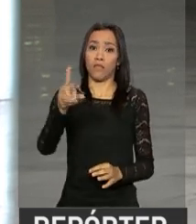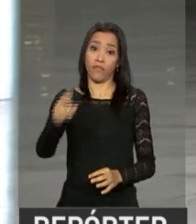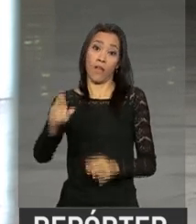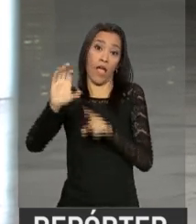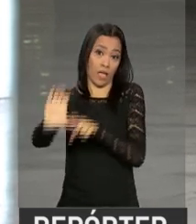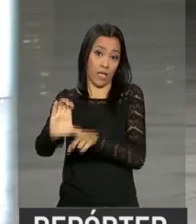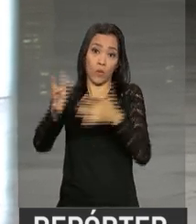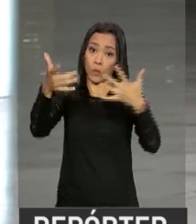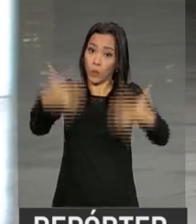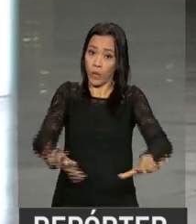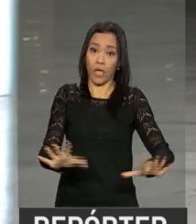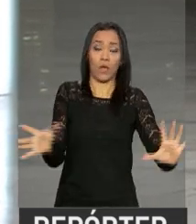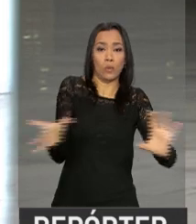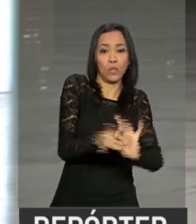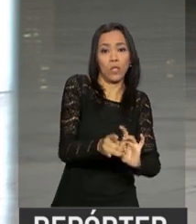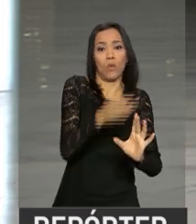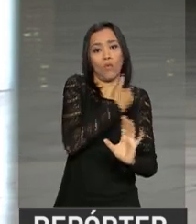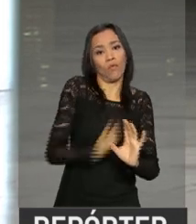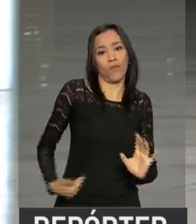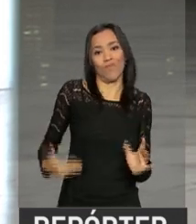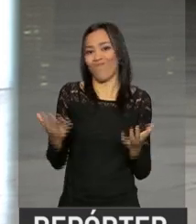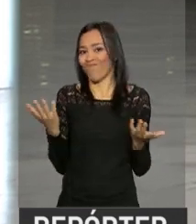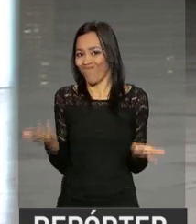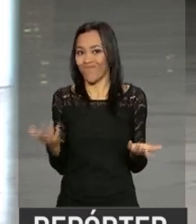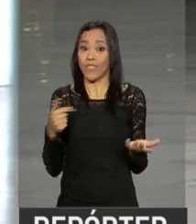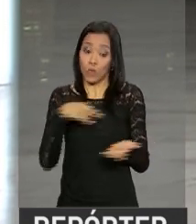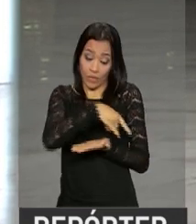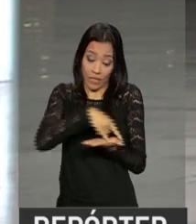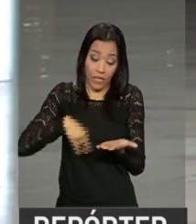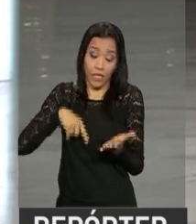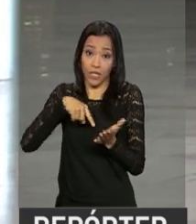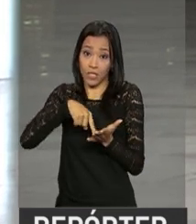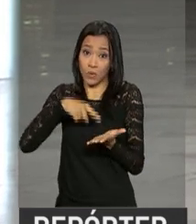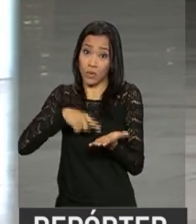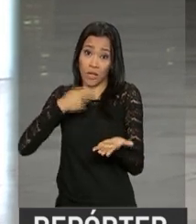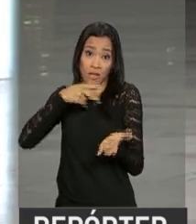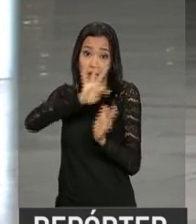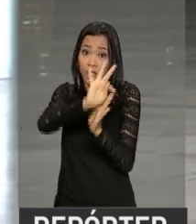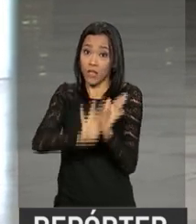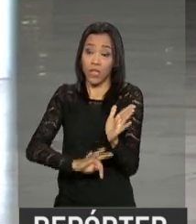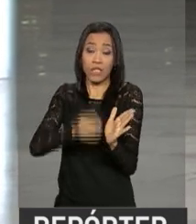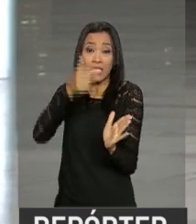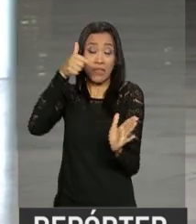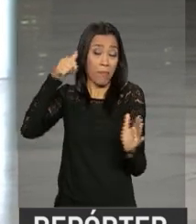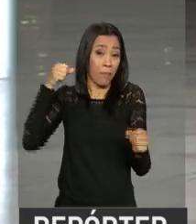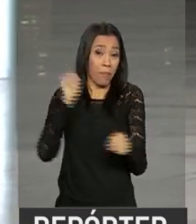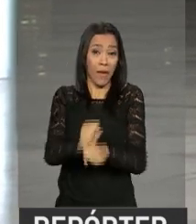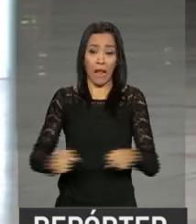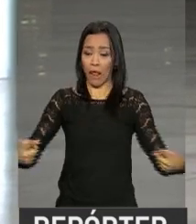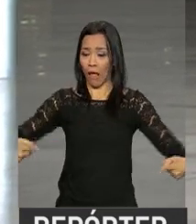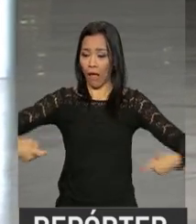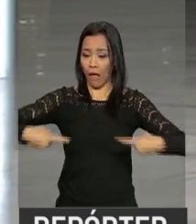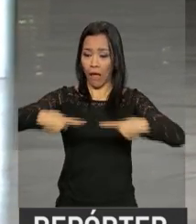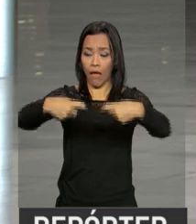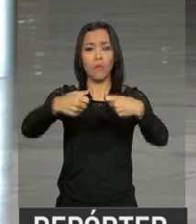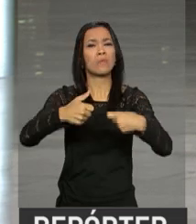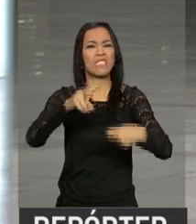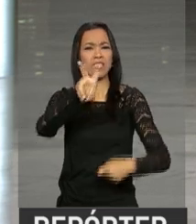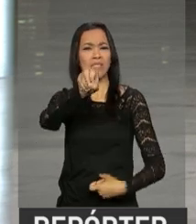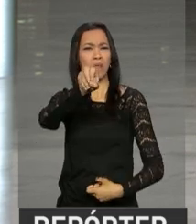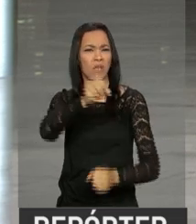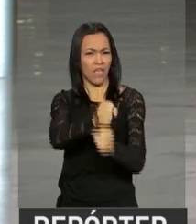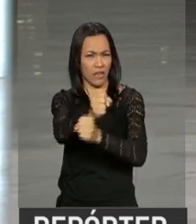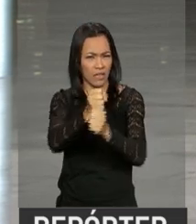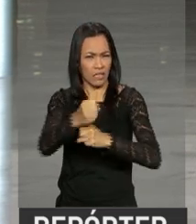Armadas Revolucionárias da Colômbia. O texto, que estabelecia um cessar-fogo depois de mais de 50 anos de conflito armado e que prevê também